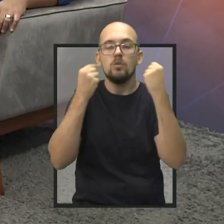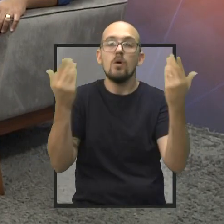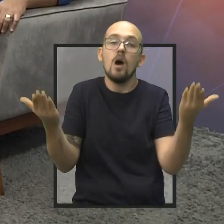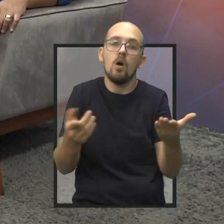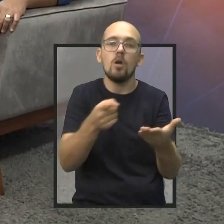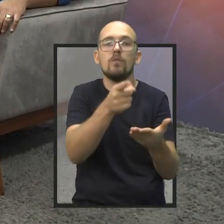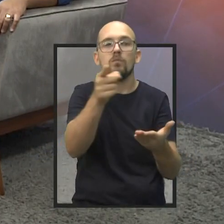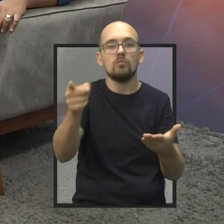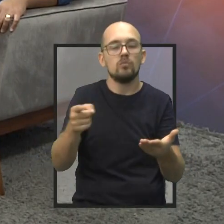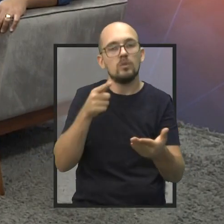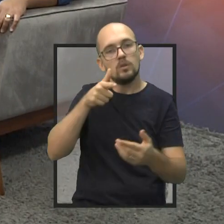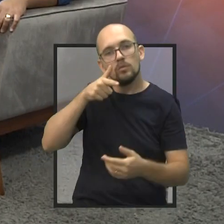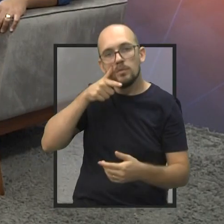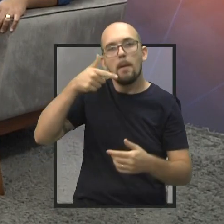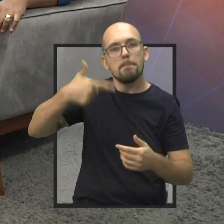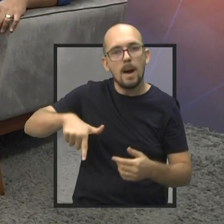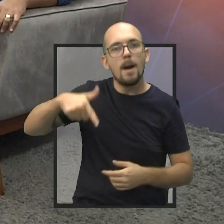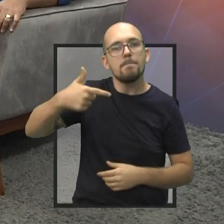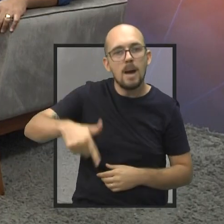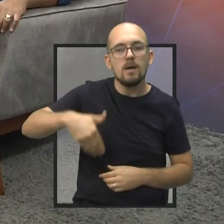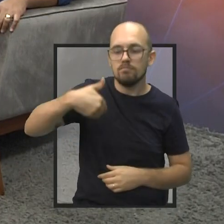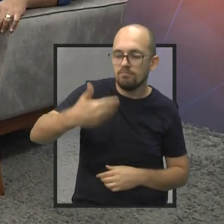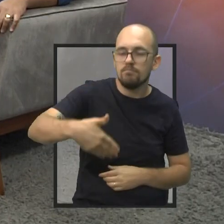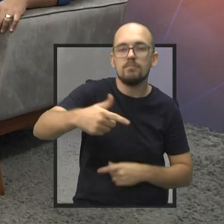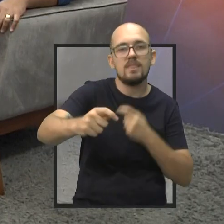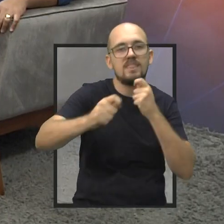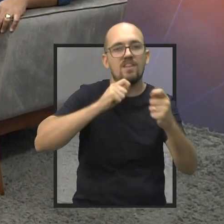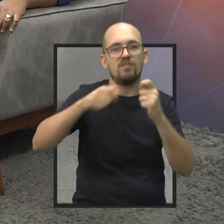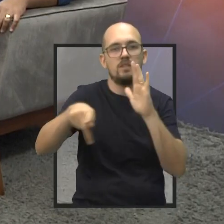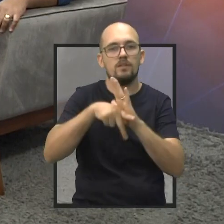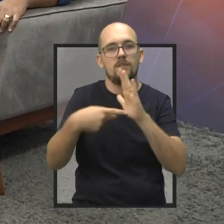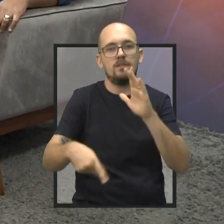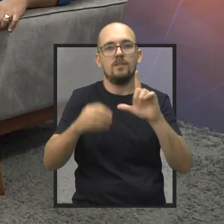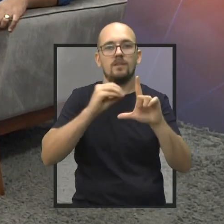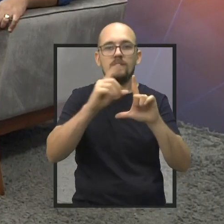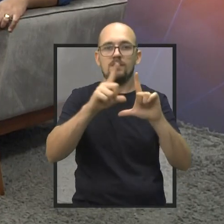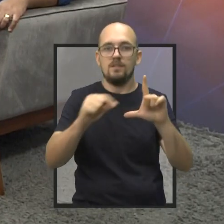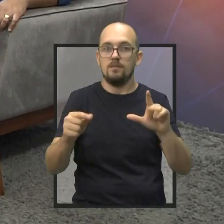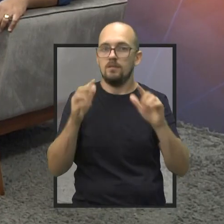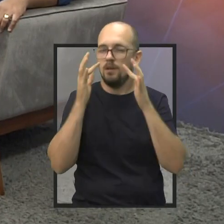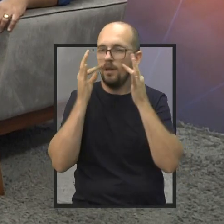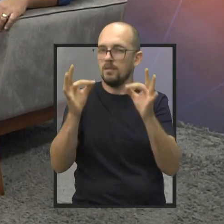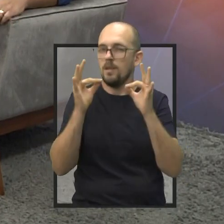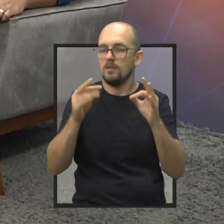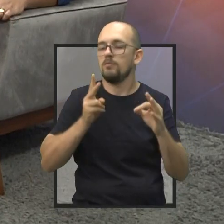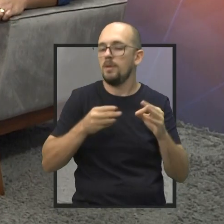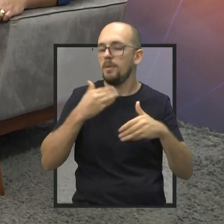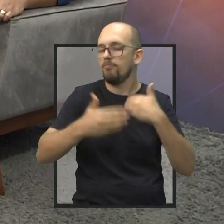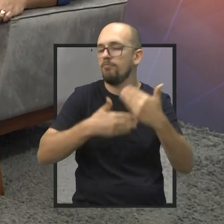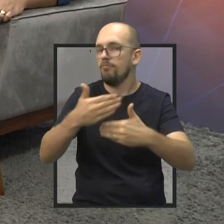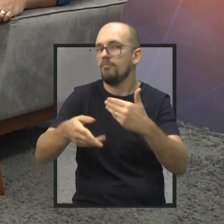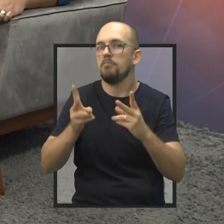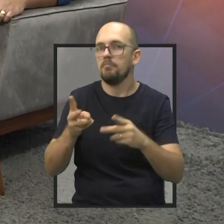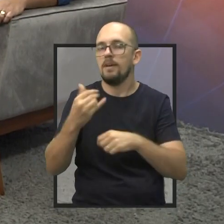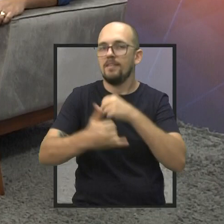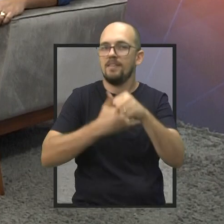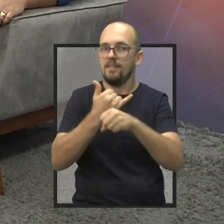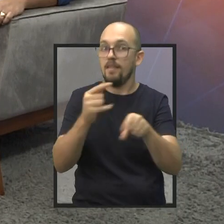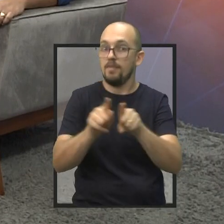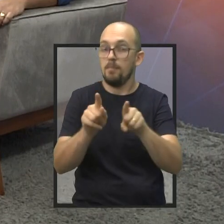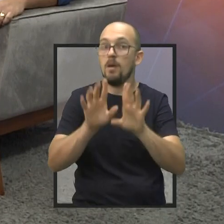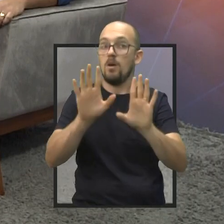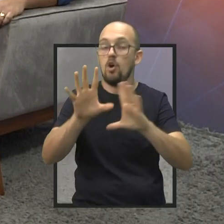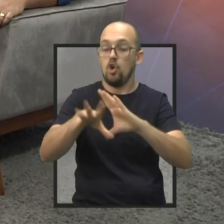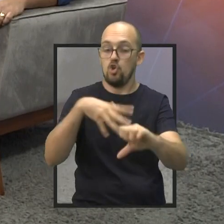você acompanha aí mais entrevistas na nossa grade de programação da TV Câmara. Fica ligadinho aí nos nossos canais e também na internet. Nosso